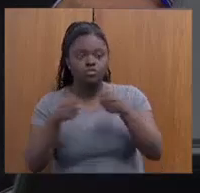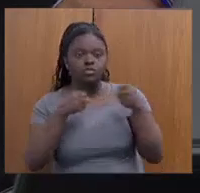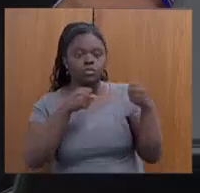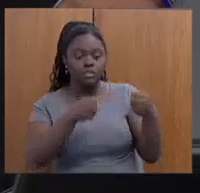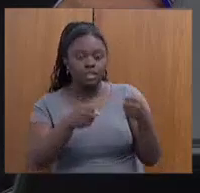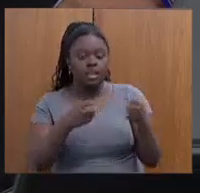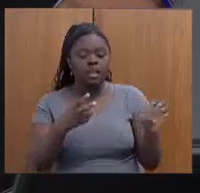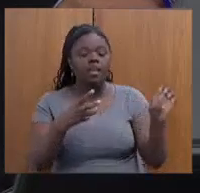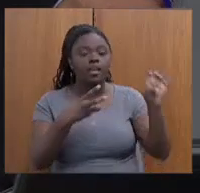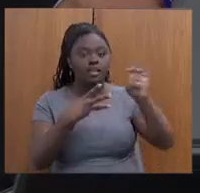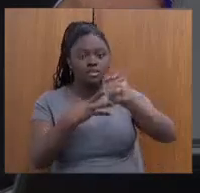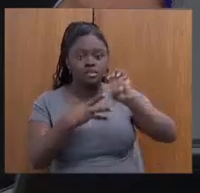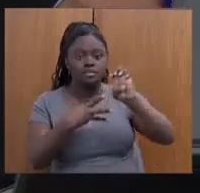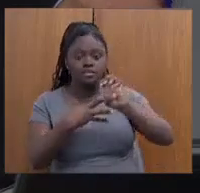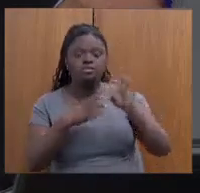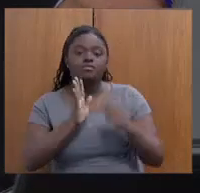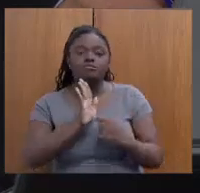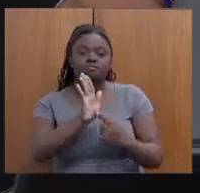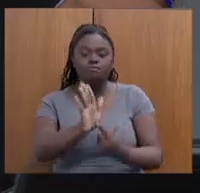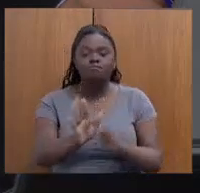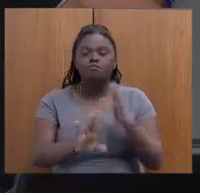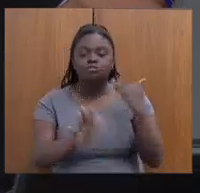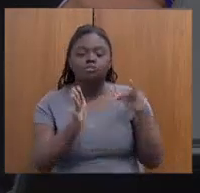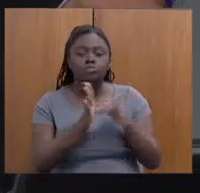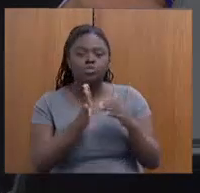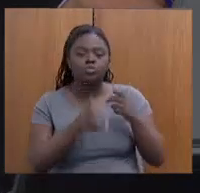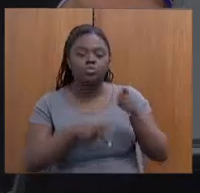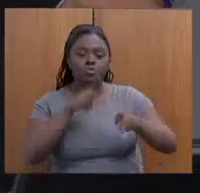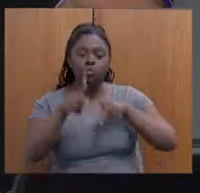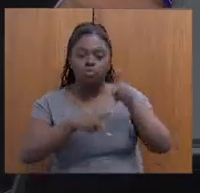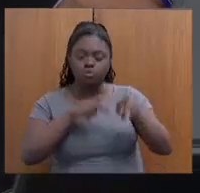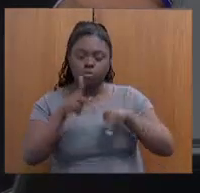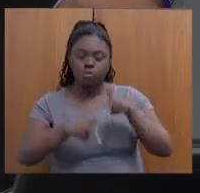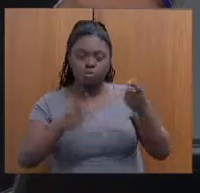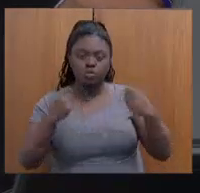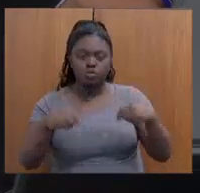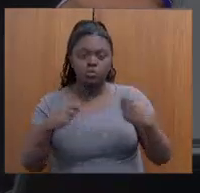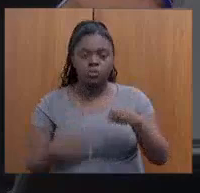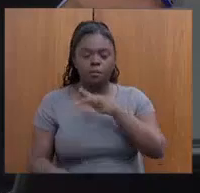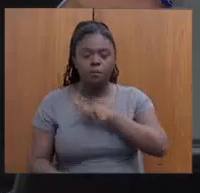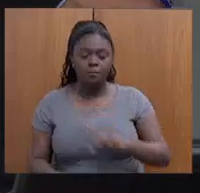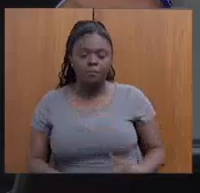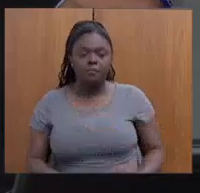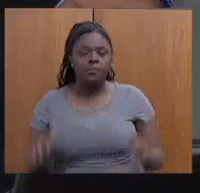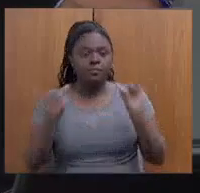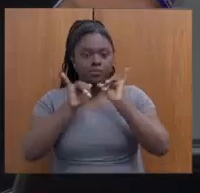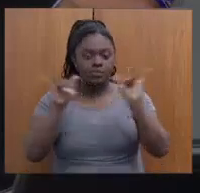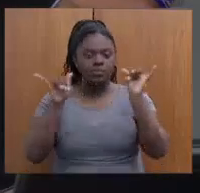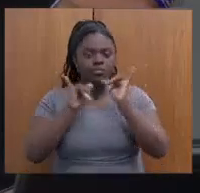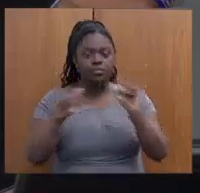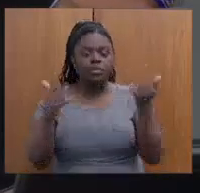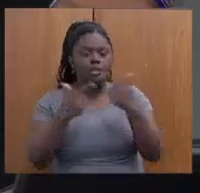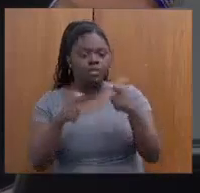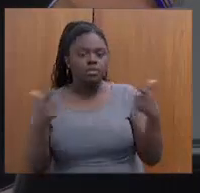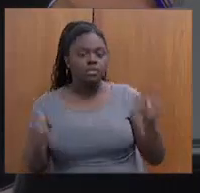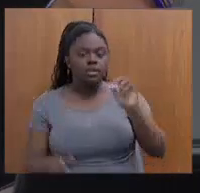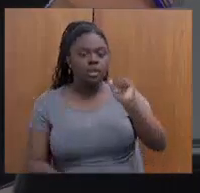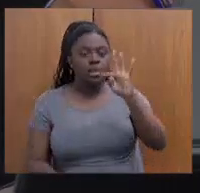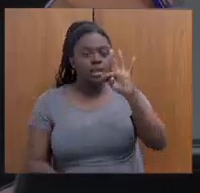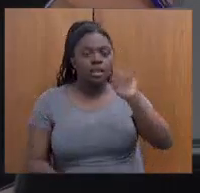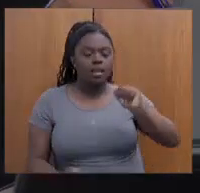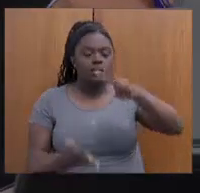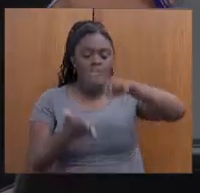no atendimento das demandas da população. A presidência informa que não há ata a ser lida